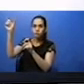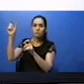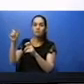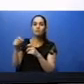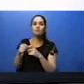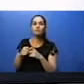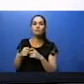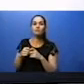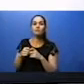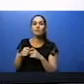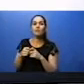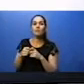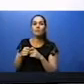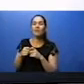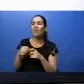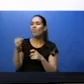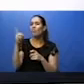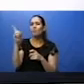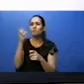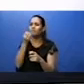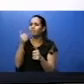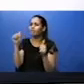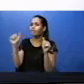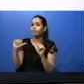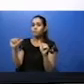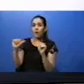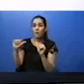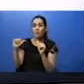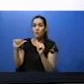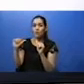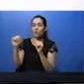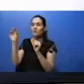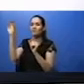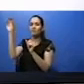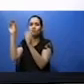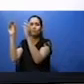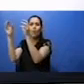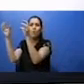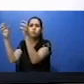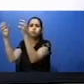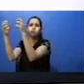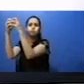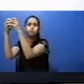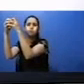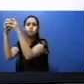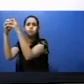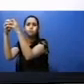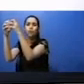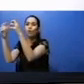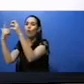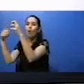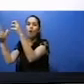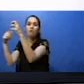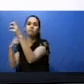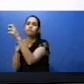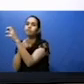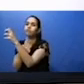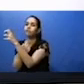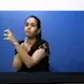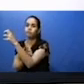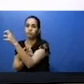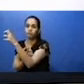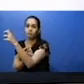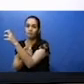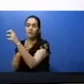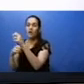uma situação não favorável, onde as partículas não conseguem colidir umas com as outras. No segundo